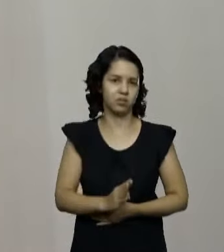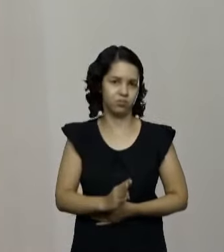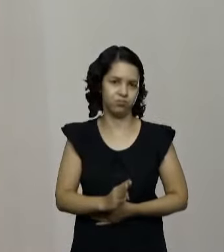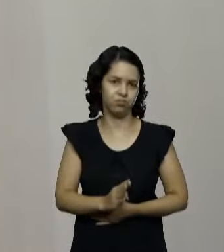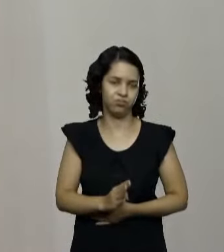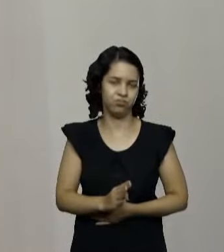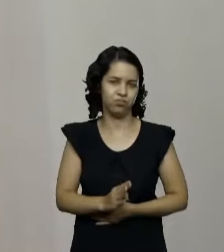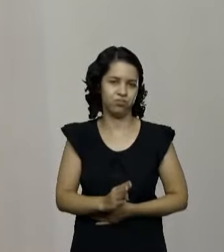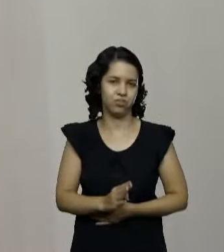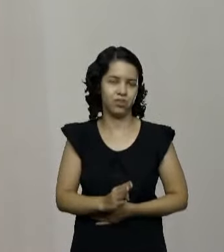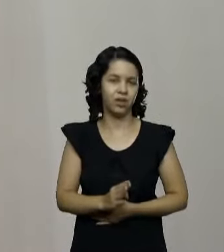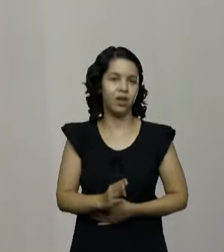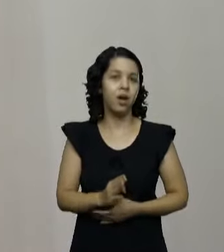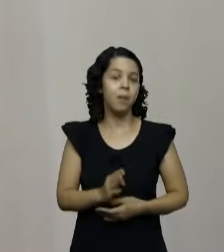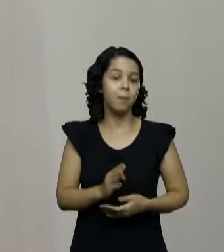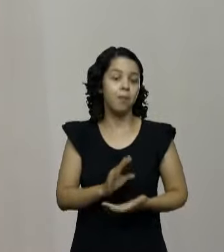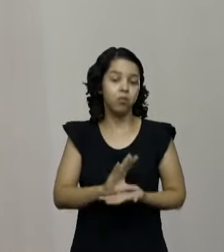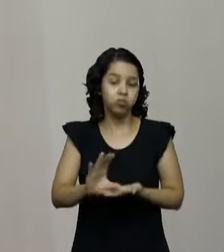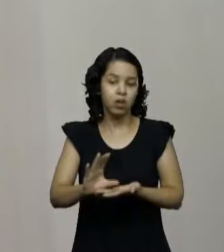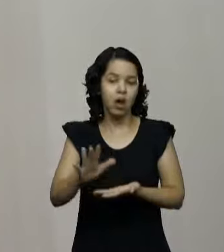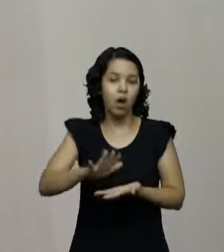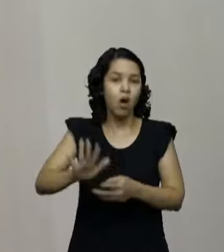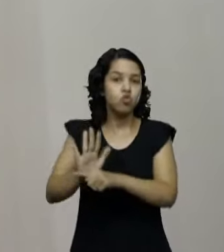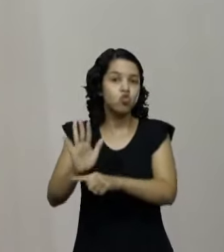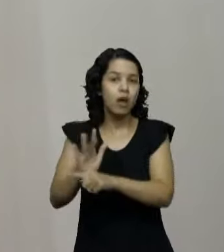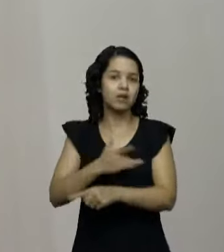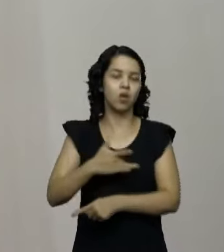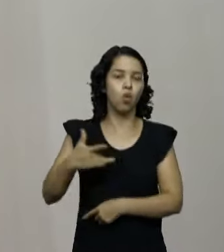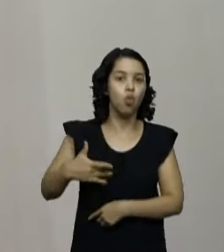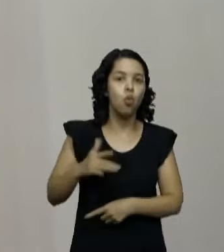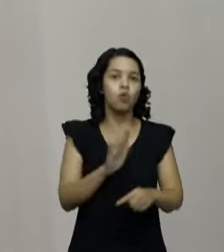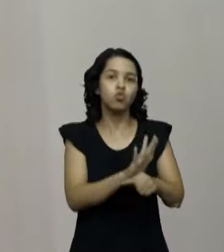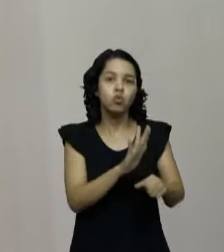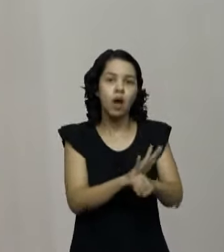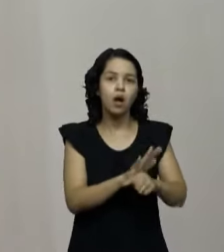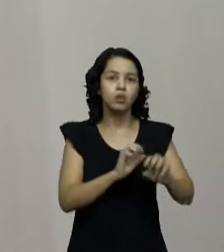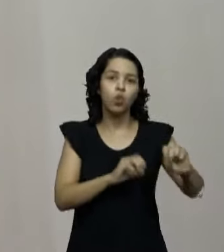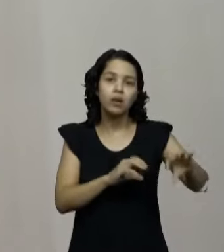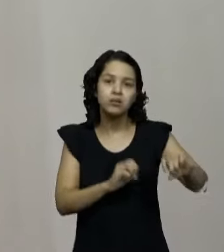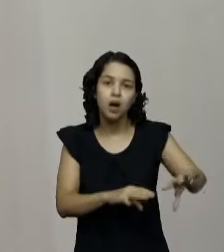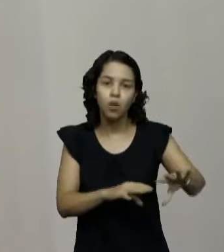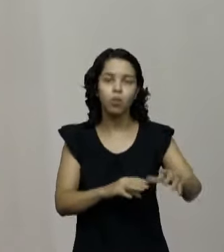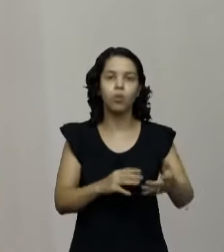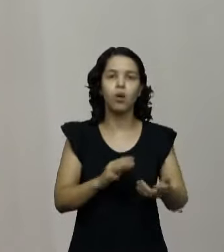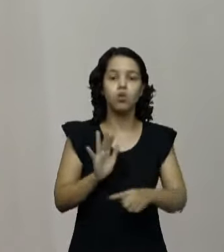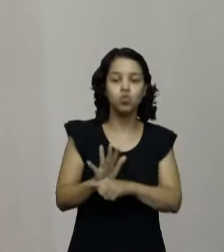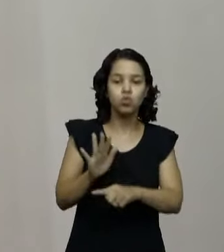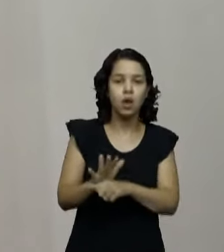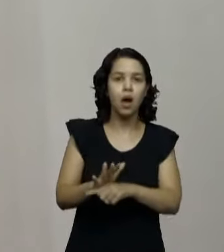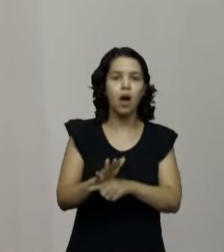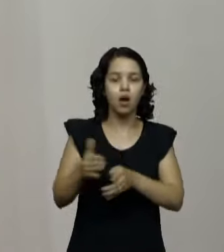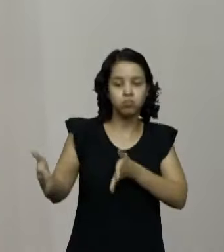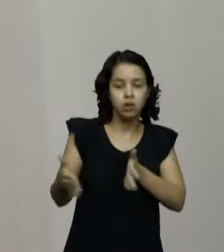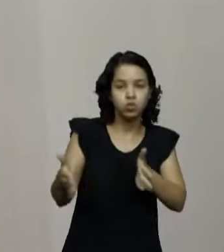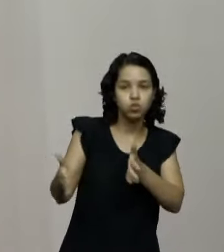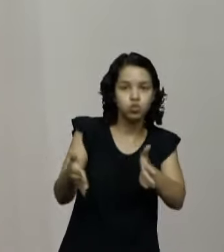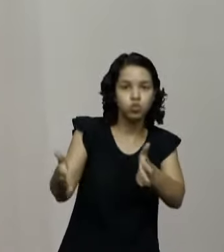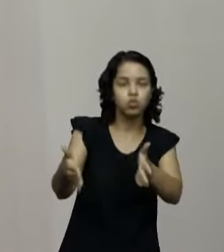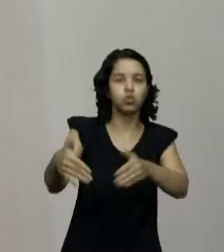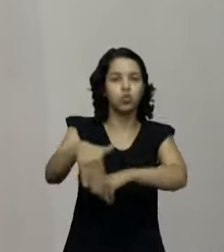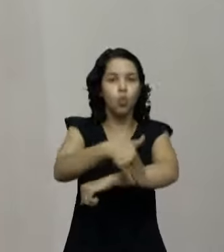para saúde, para educação, para saneamento, na